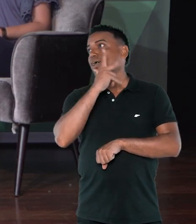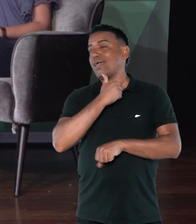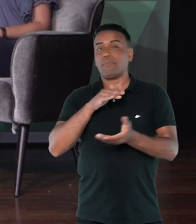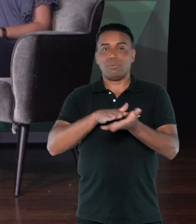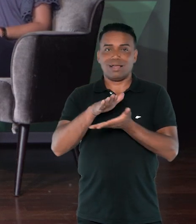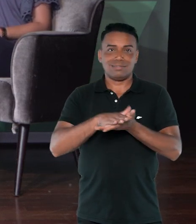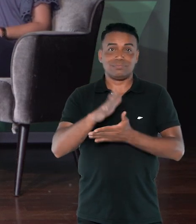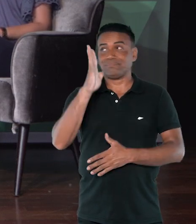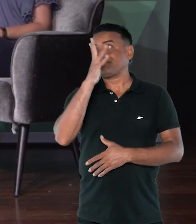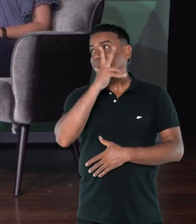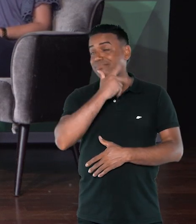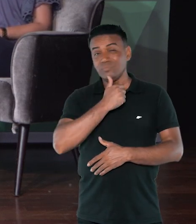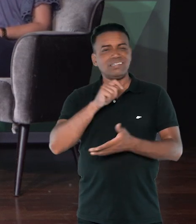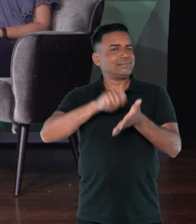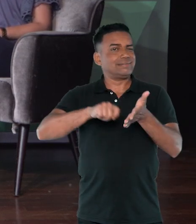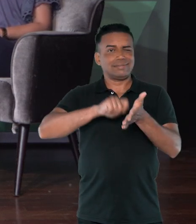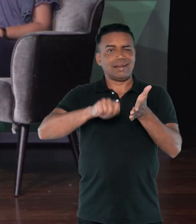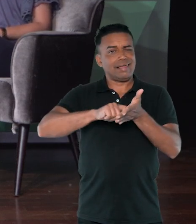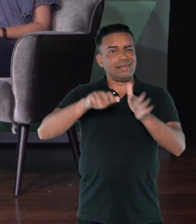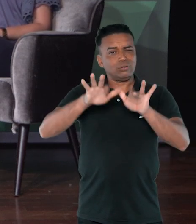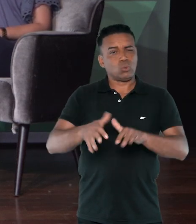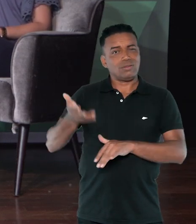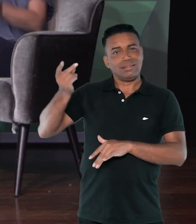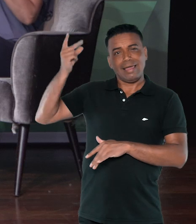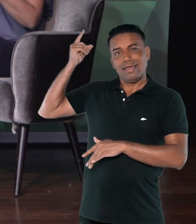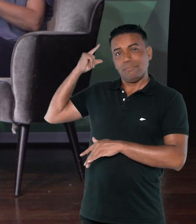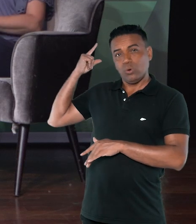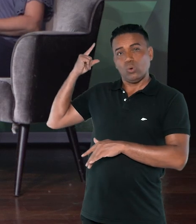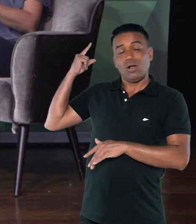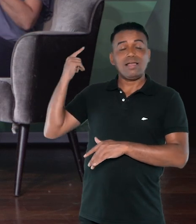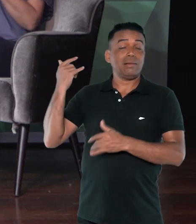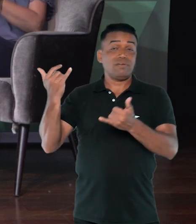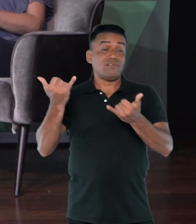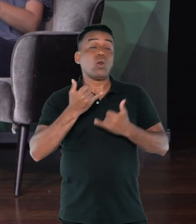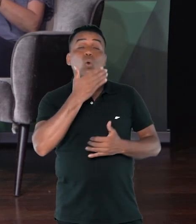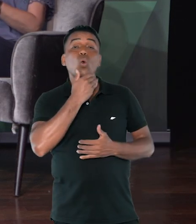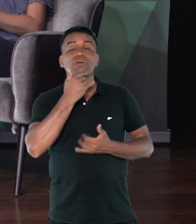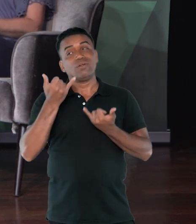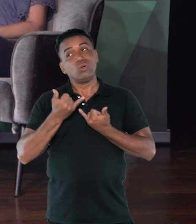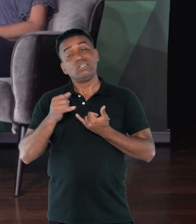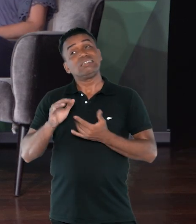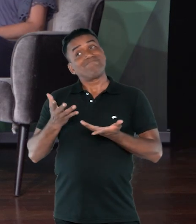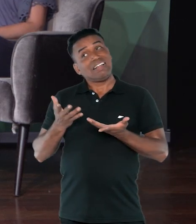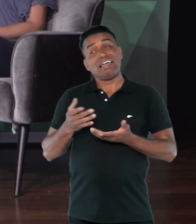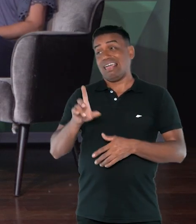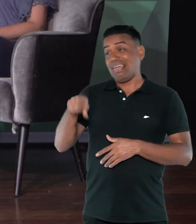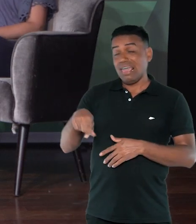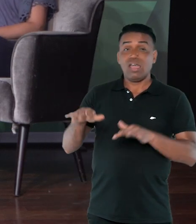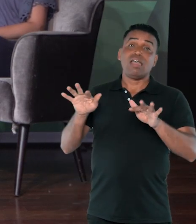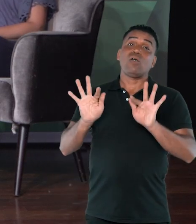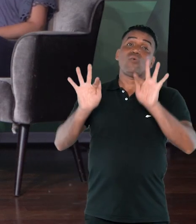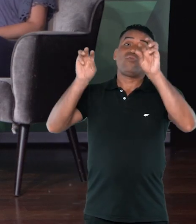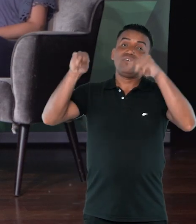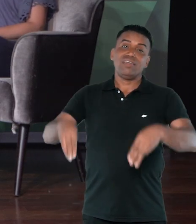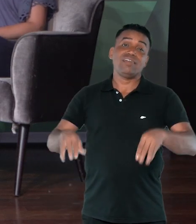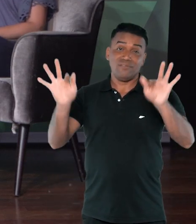só uma pena que o final não foi tão feliz assim, né, e tem trazido, né, ele levou para mim questões de uma elaboração